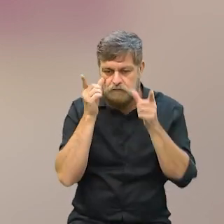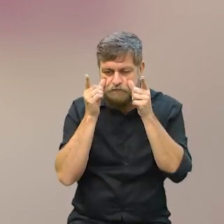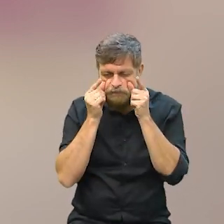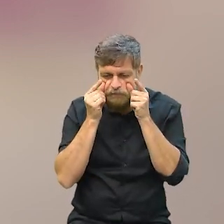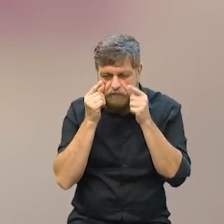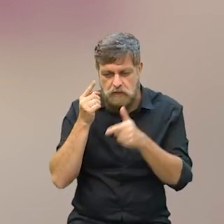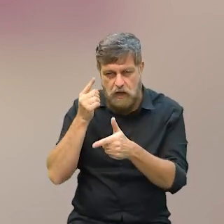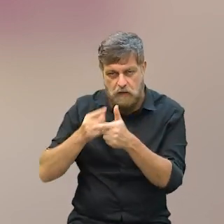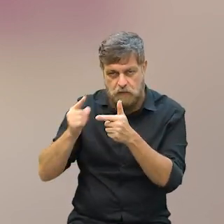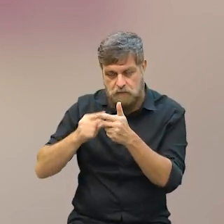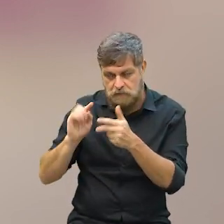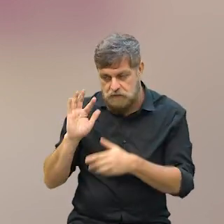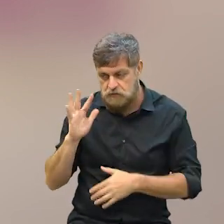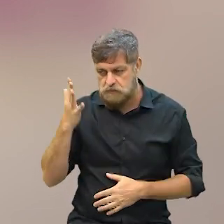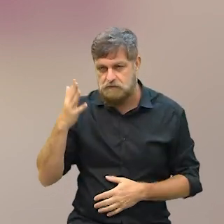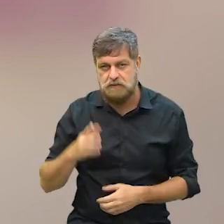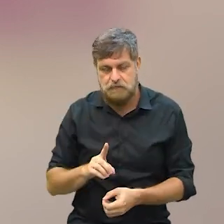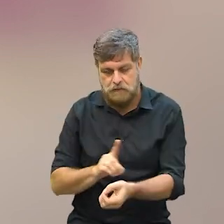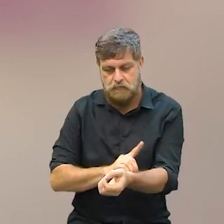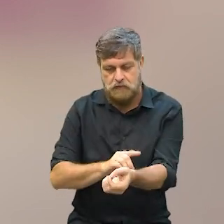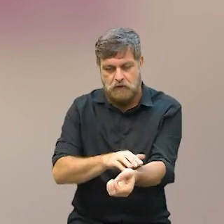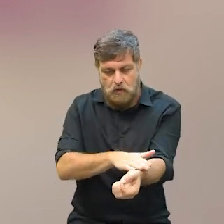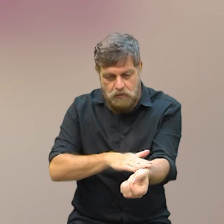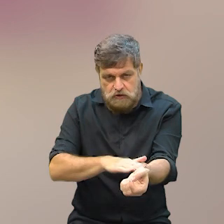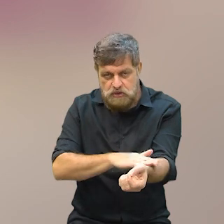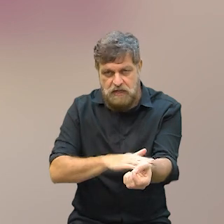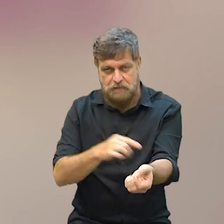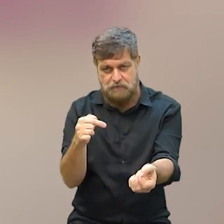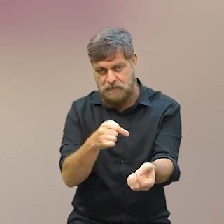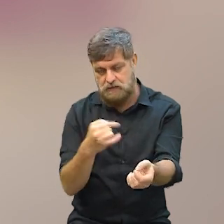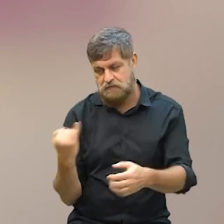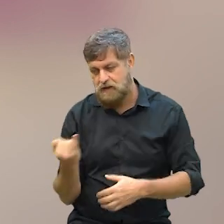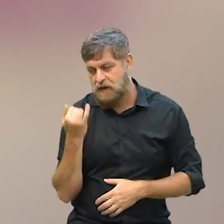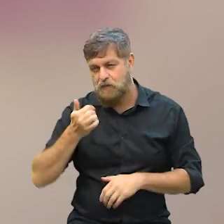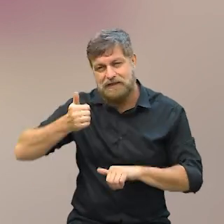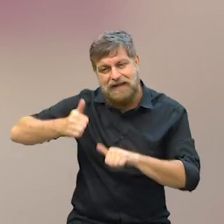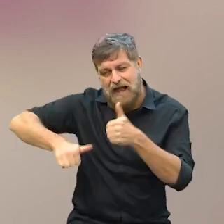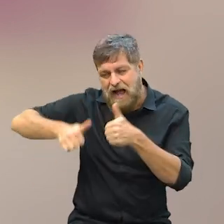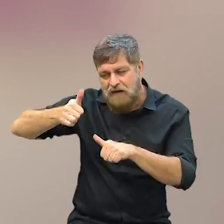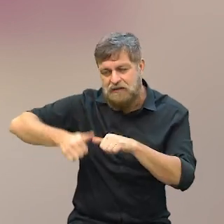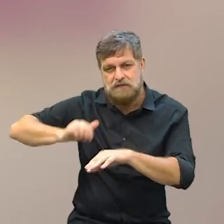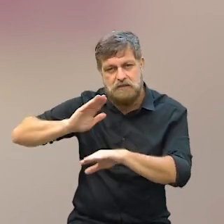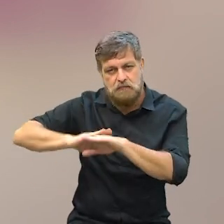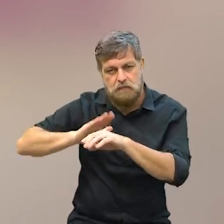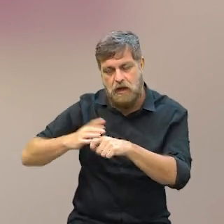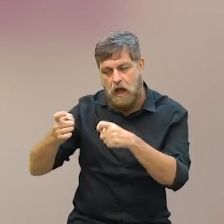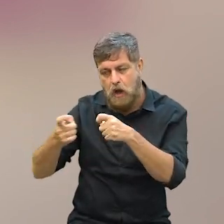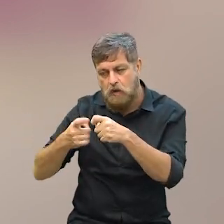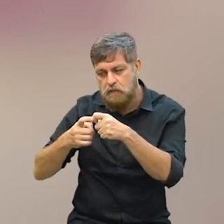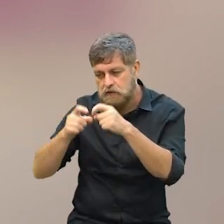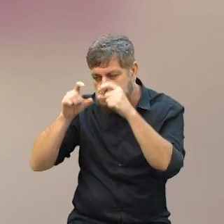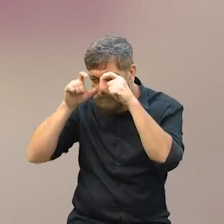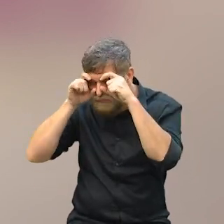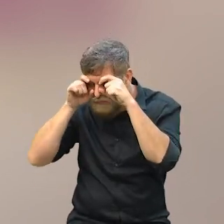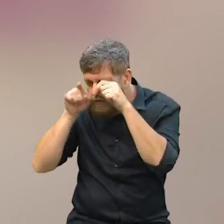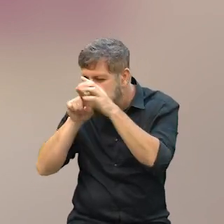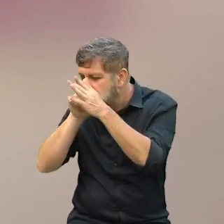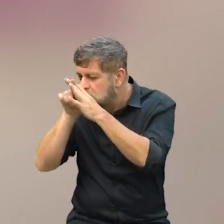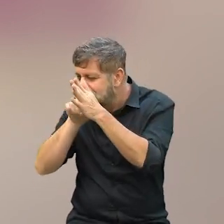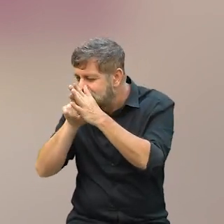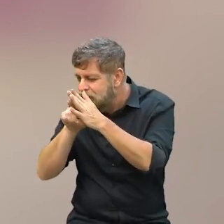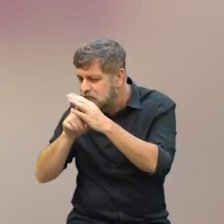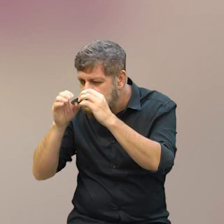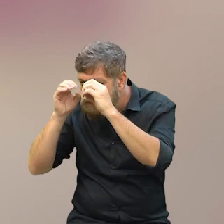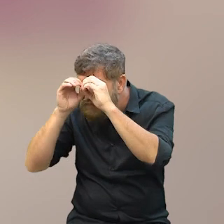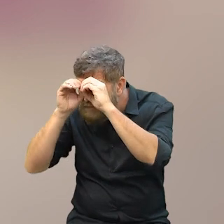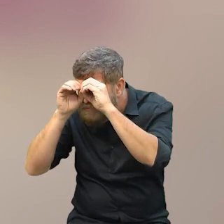Então, sempre eu falo que o diabético é importante fazer uma avaliação, né, com o oftalmologista, um fundo de olho,